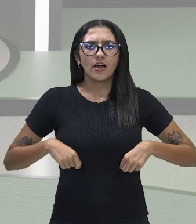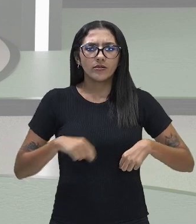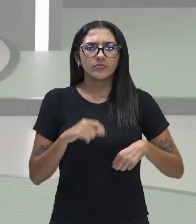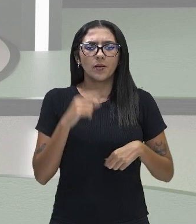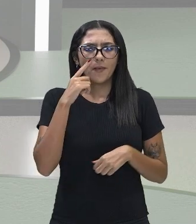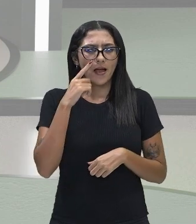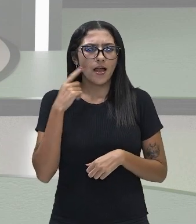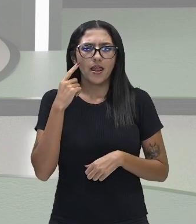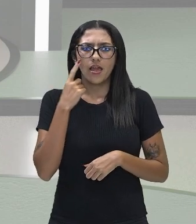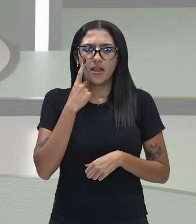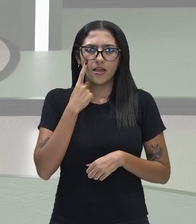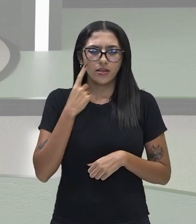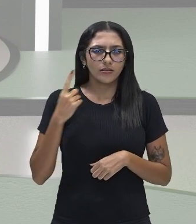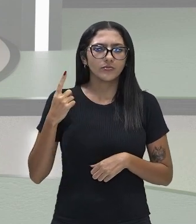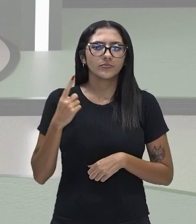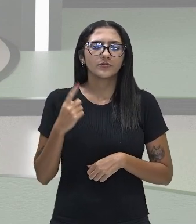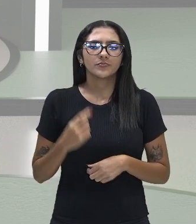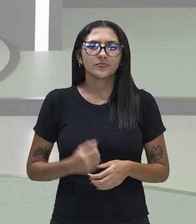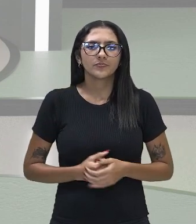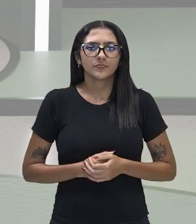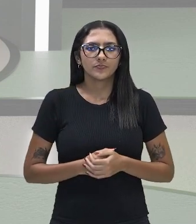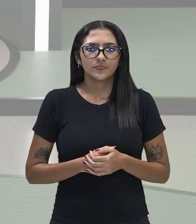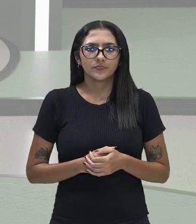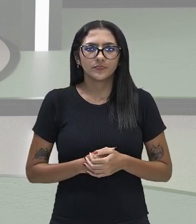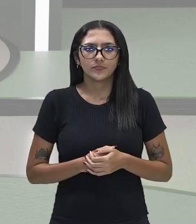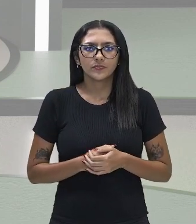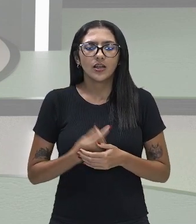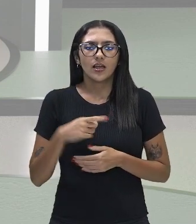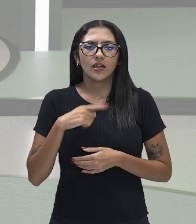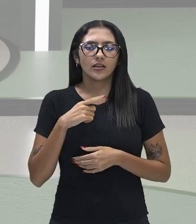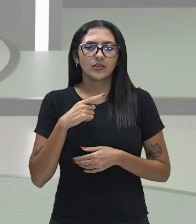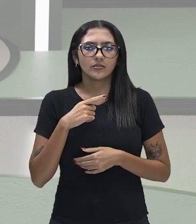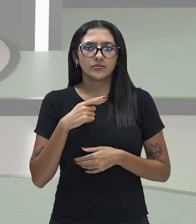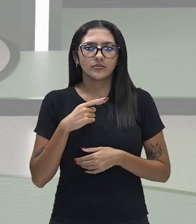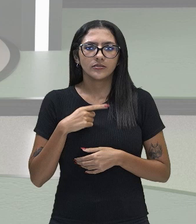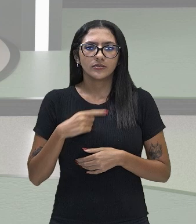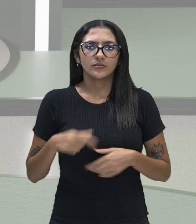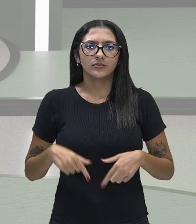certo? Que são as nossas